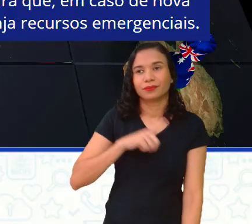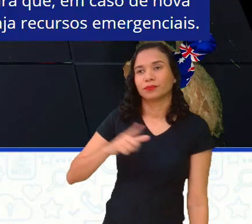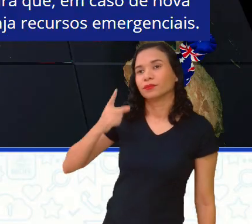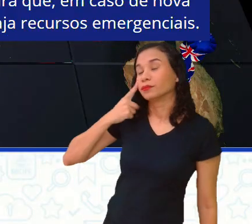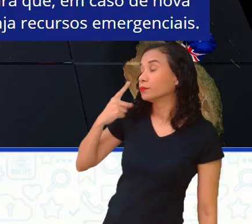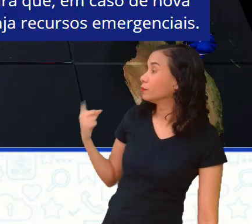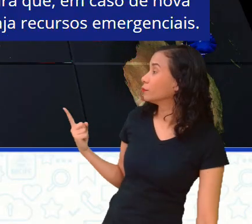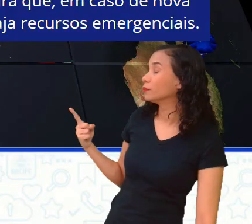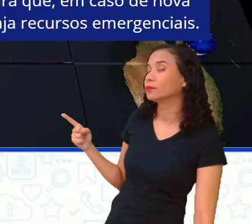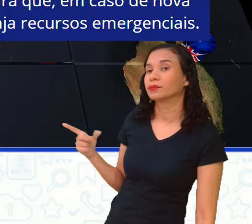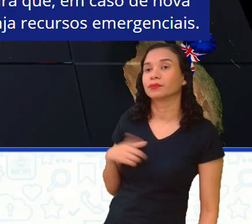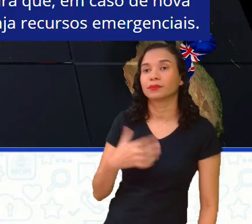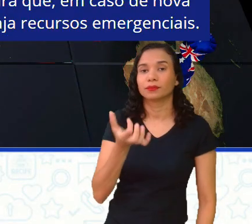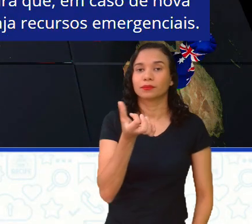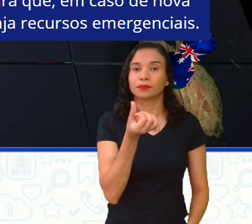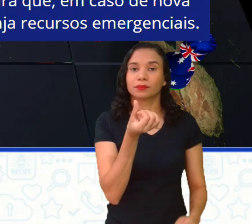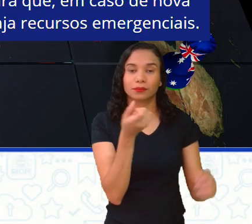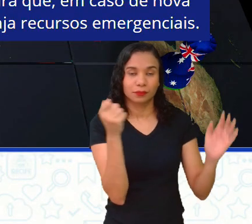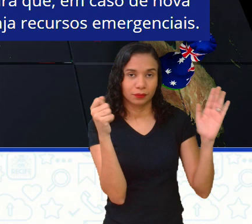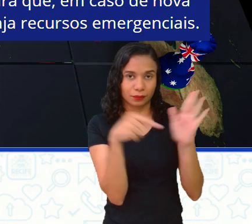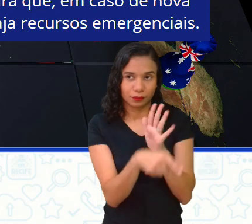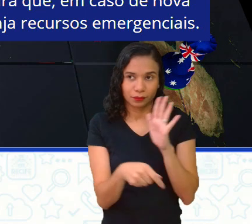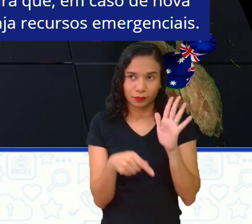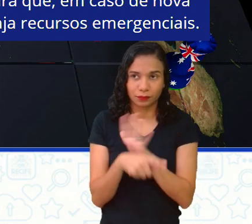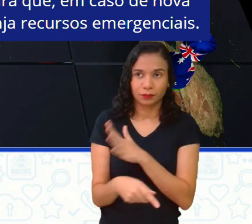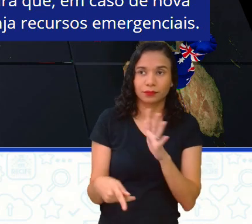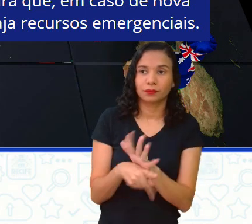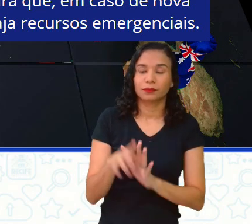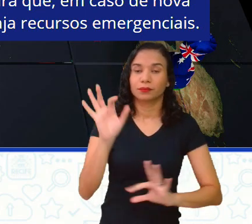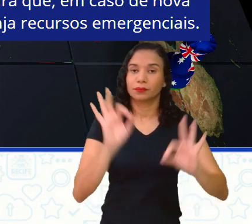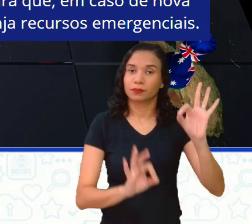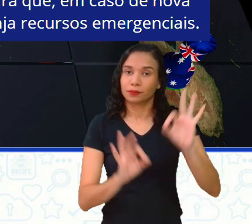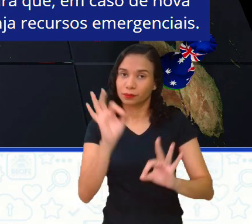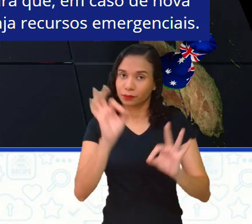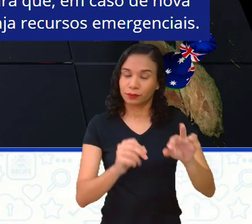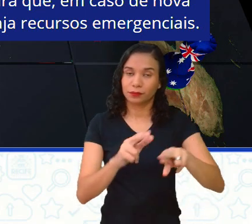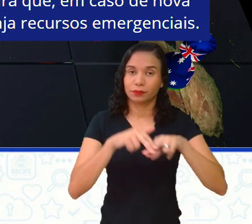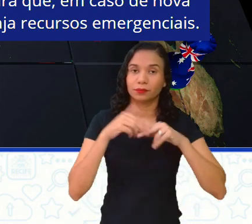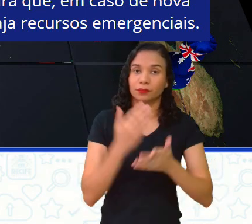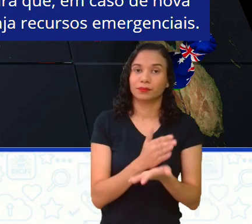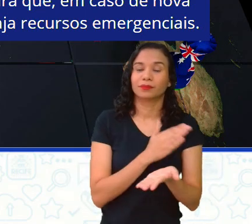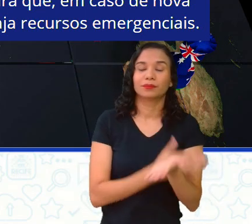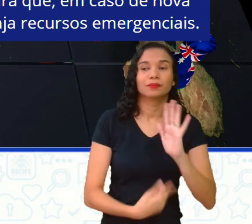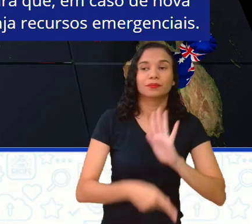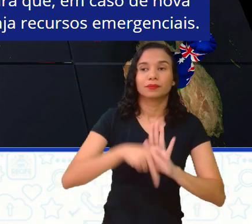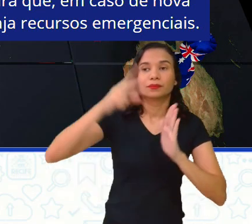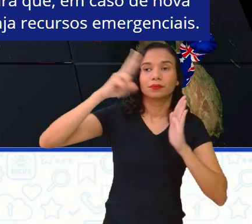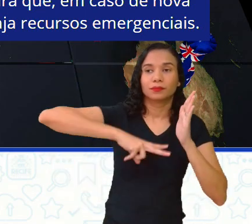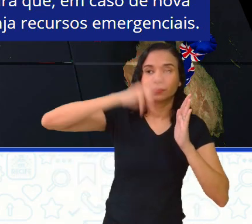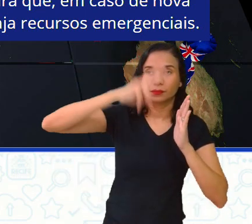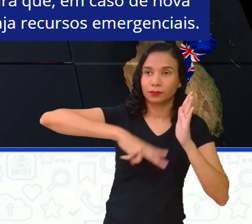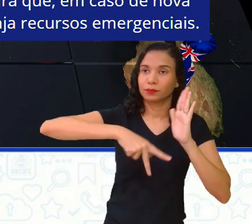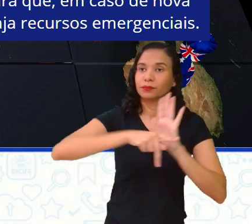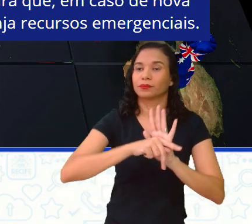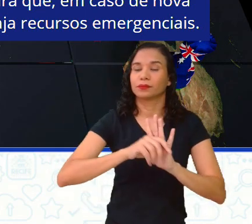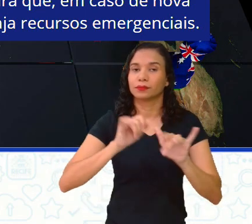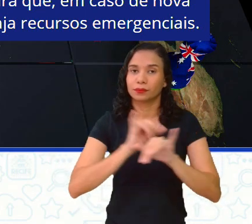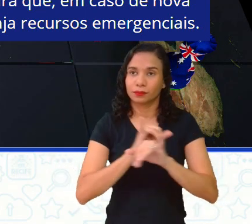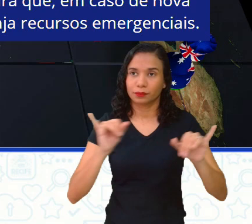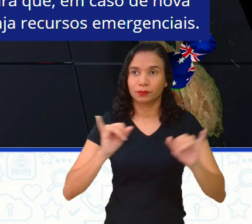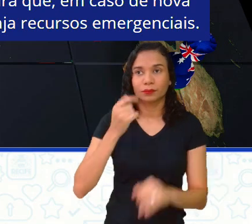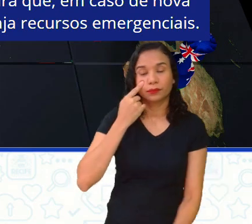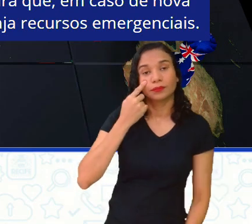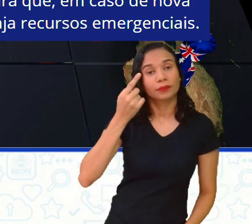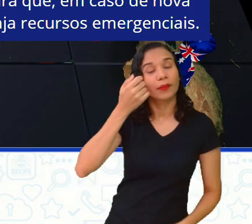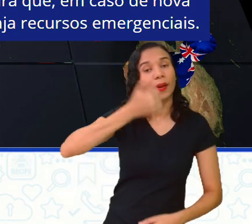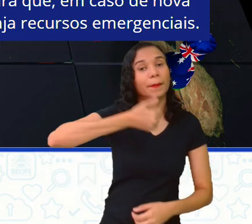aqui as minhas 6 perguntas que eu tenho organizado antes da leitura da notícia especificamente, ó.